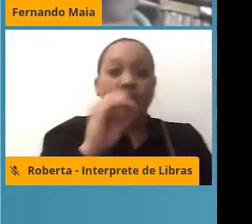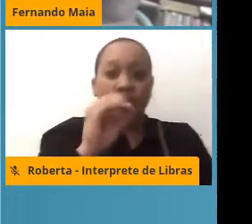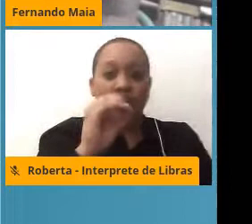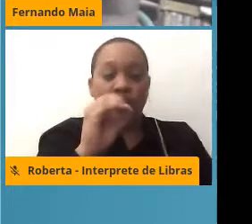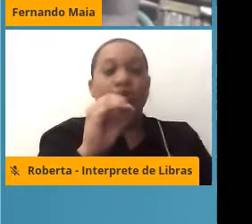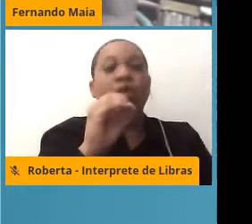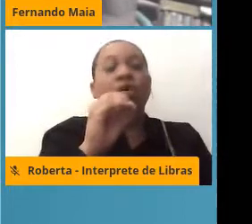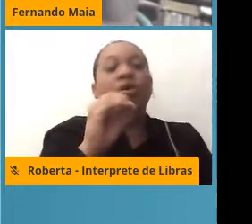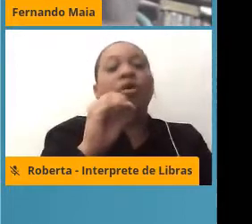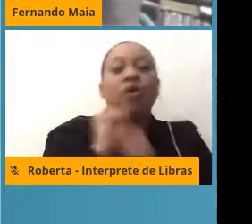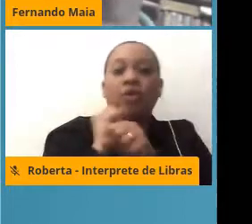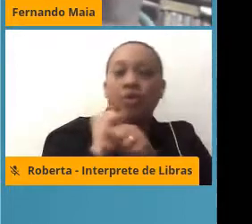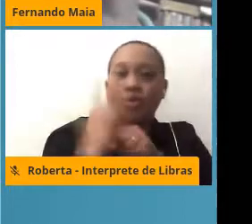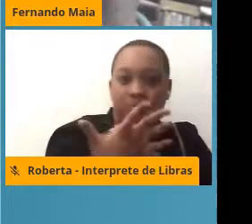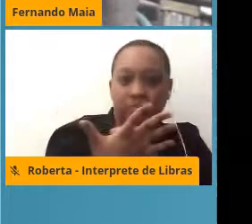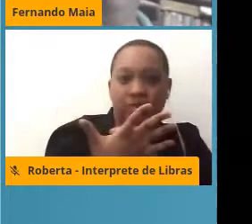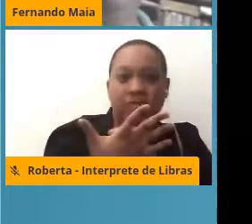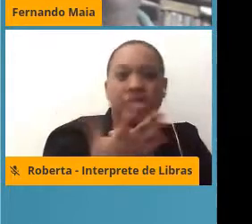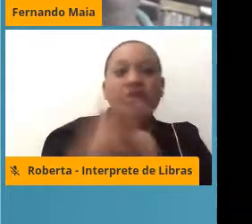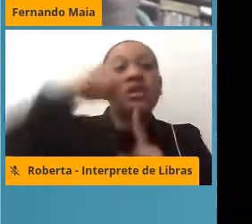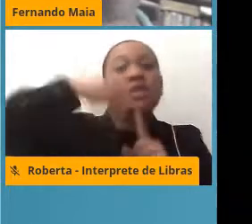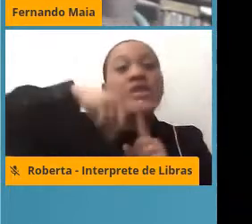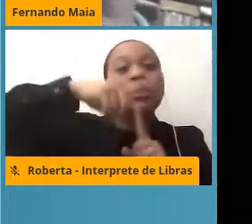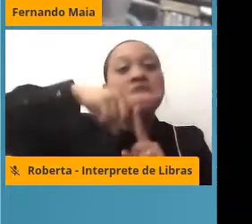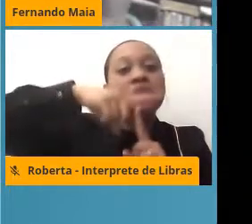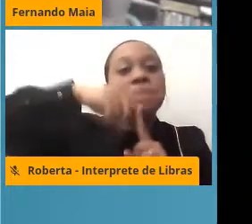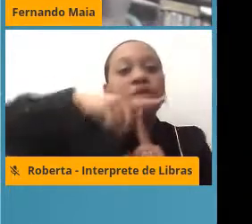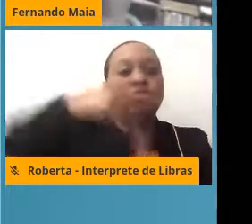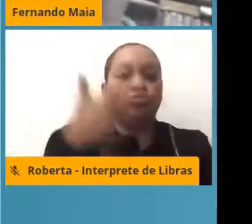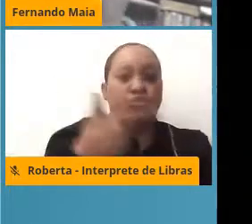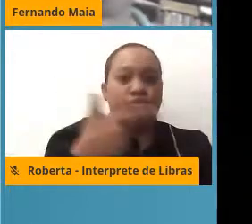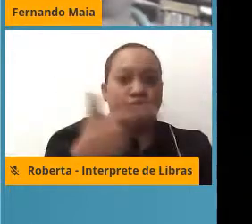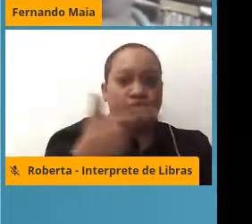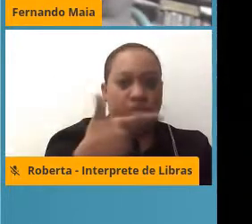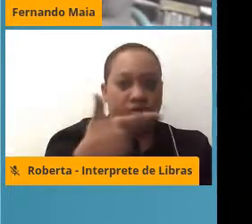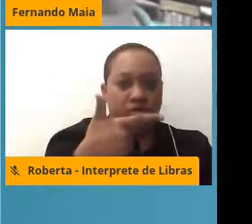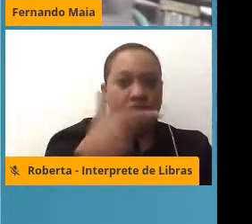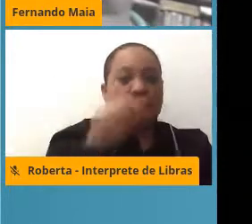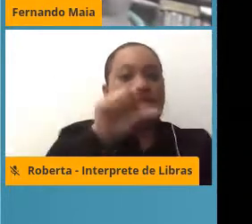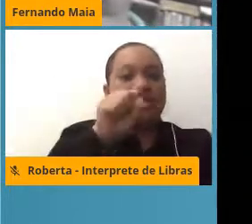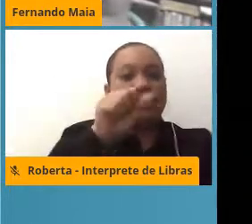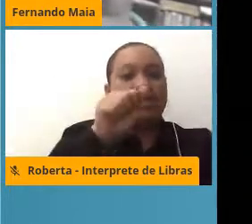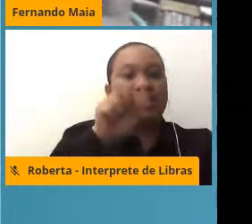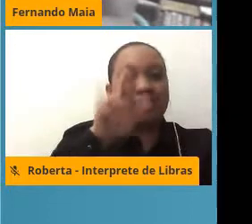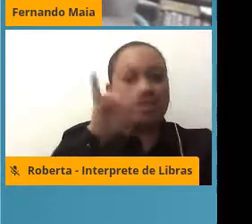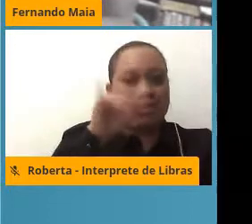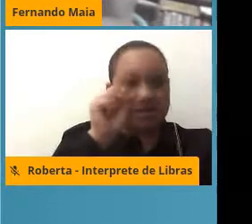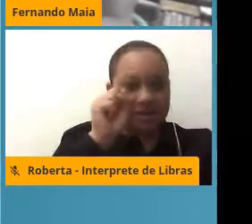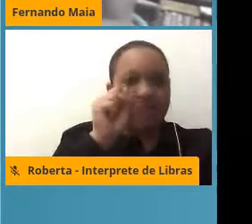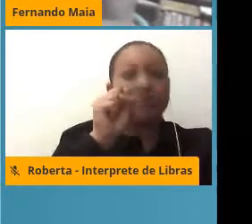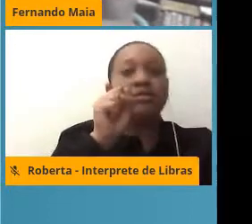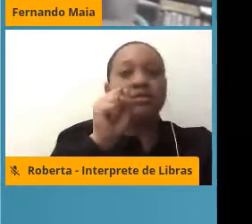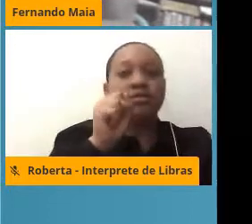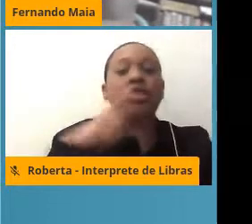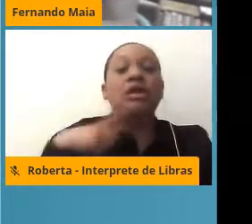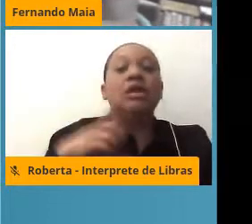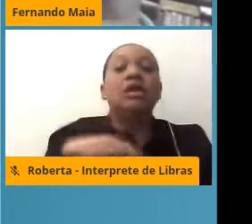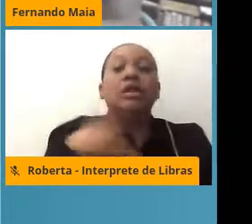de coronavírus, tipo 2. É assim que ele foi chamado. Geneticamente muito próximo a 2 coronavírus